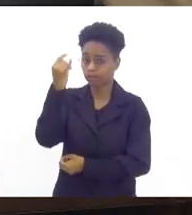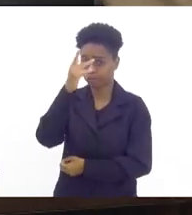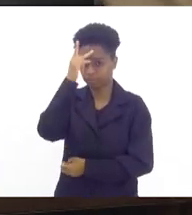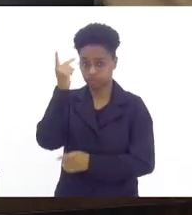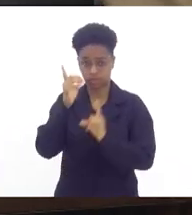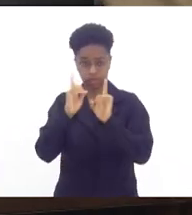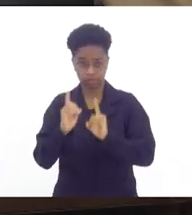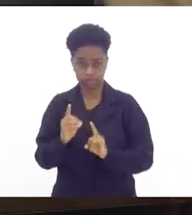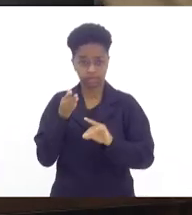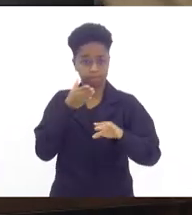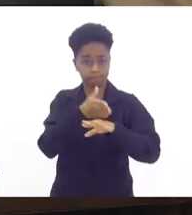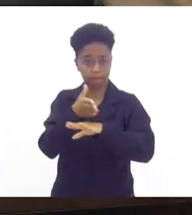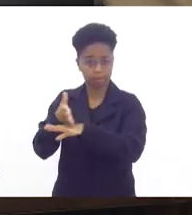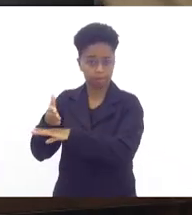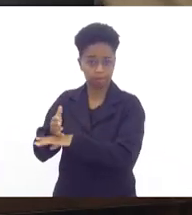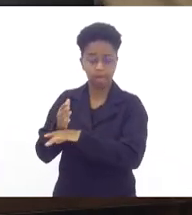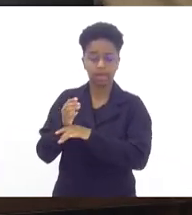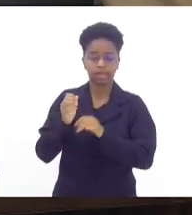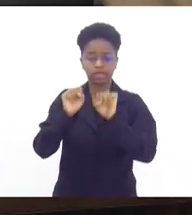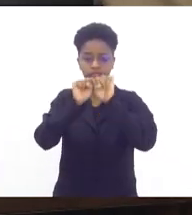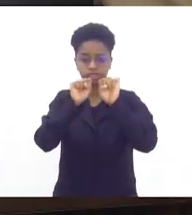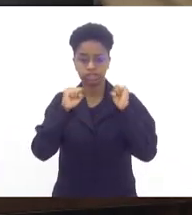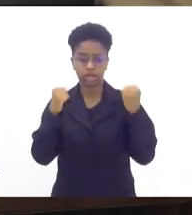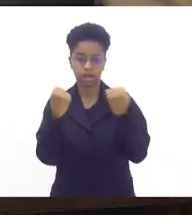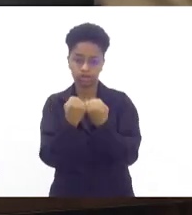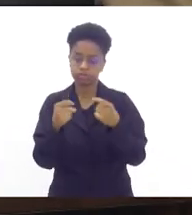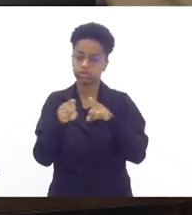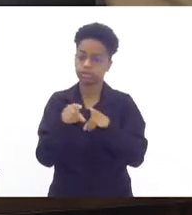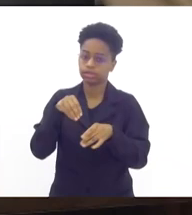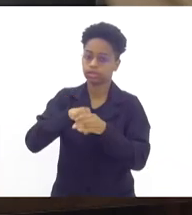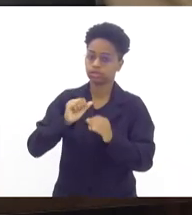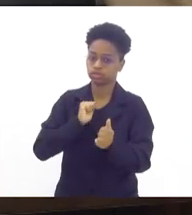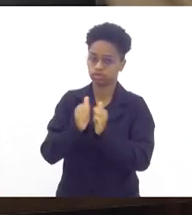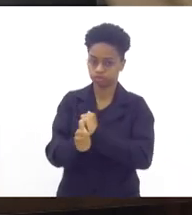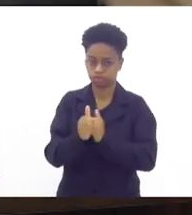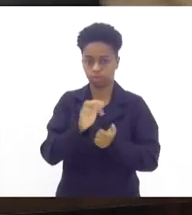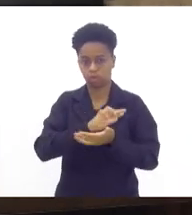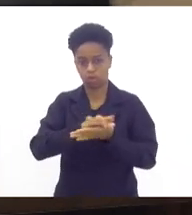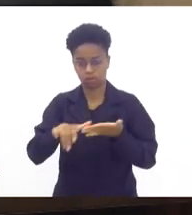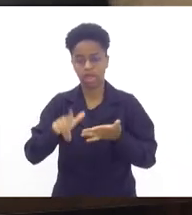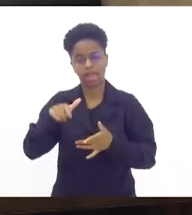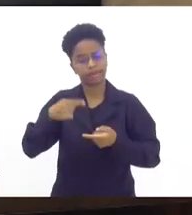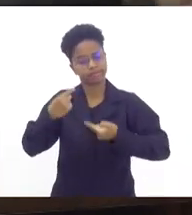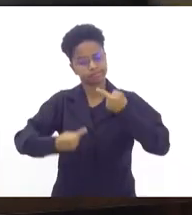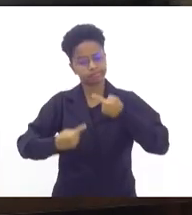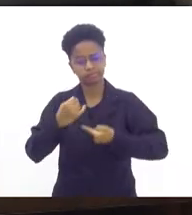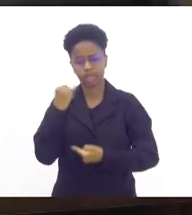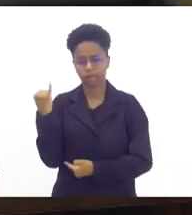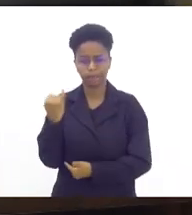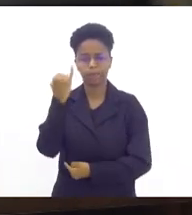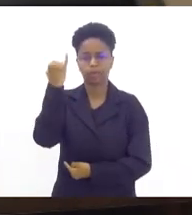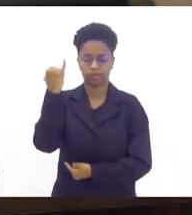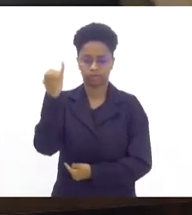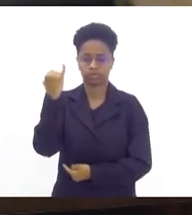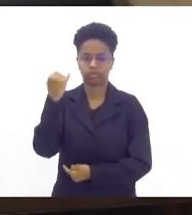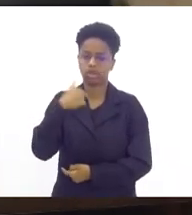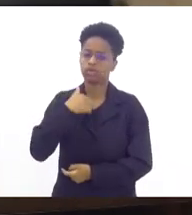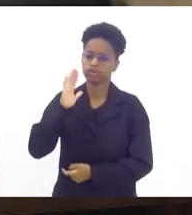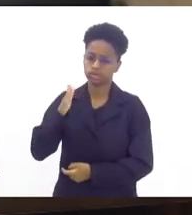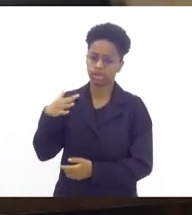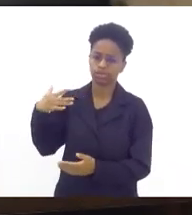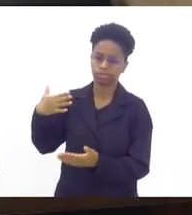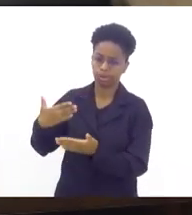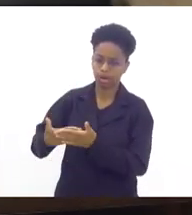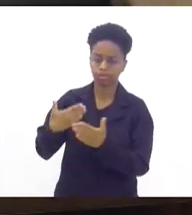dentro dos estádios e não só dentro dos estágios mas dentro do esporte né Isso é um debate muito importante que eu já venho tive uma grande